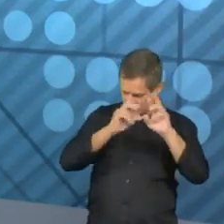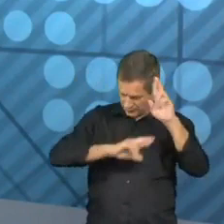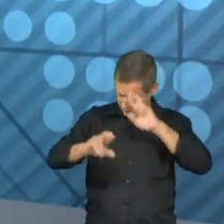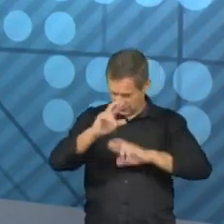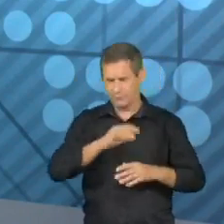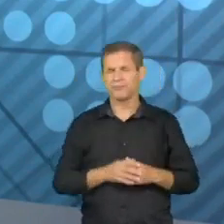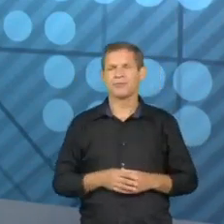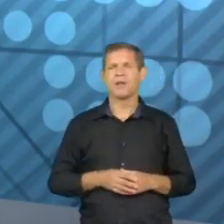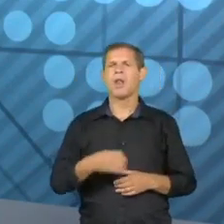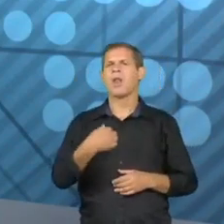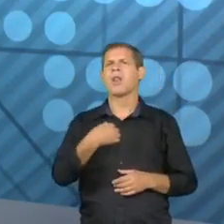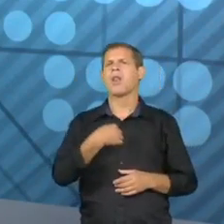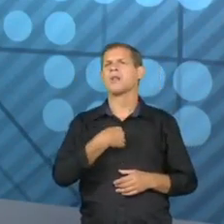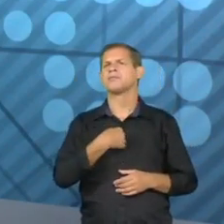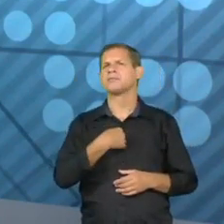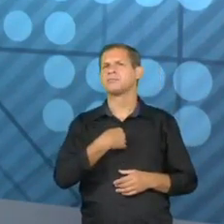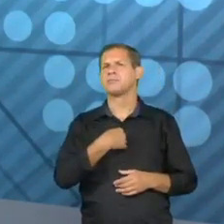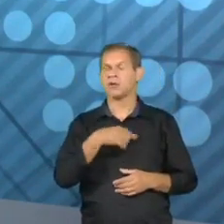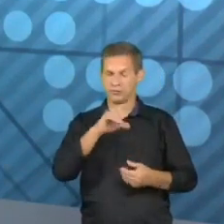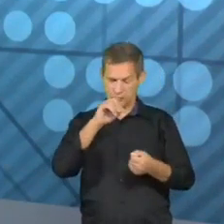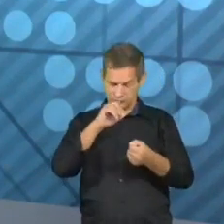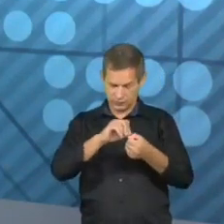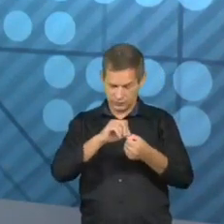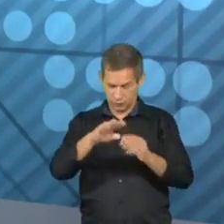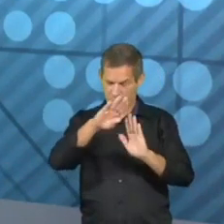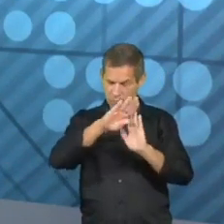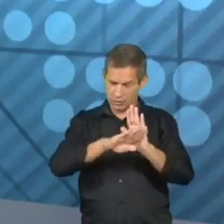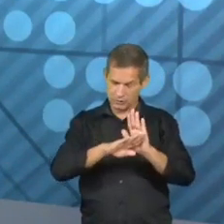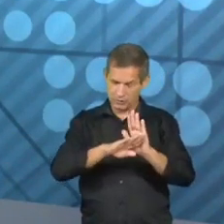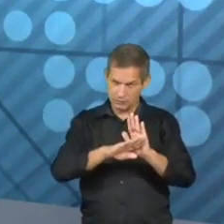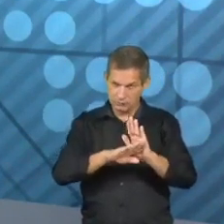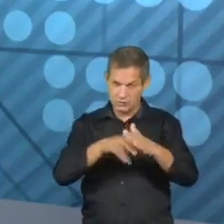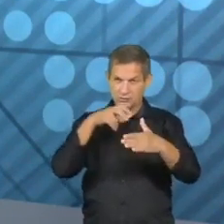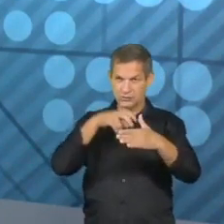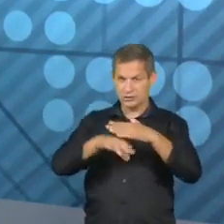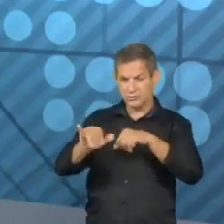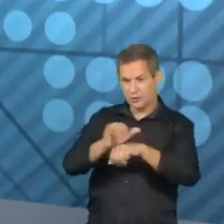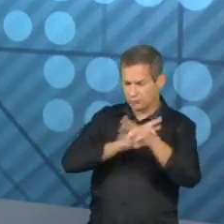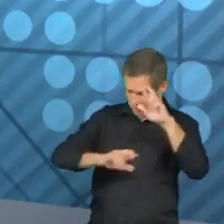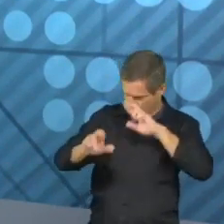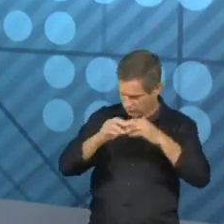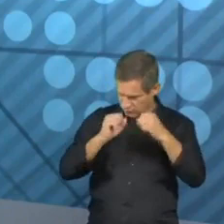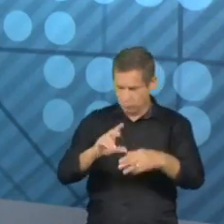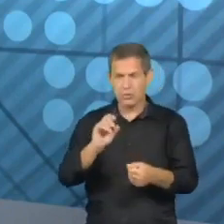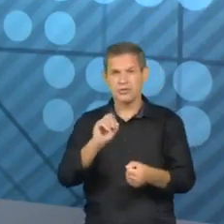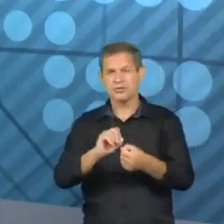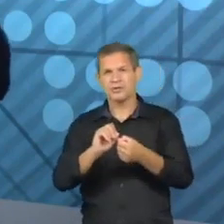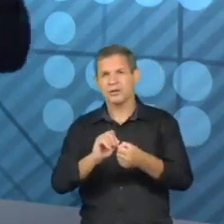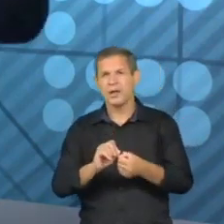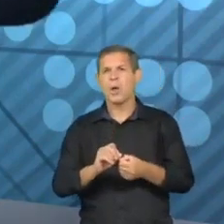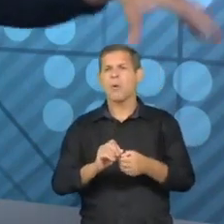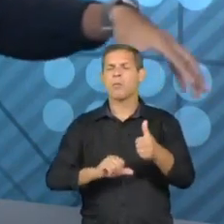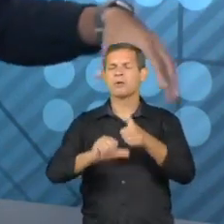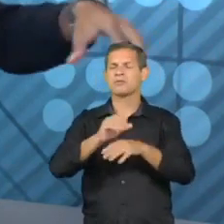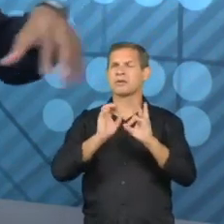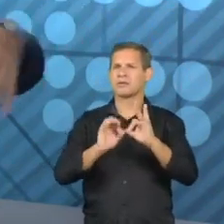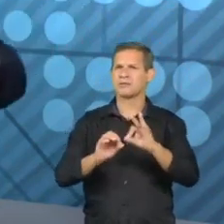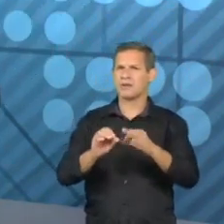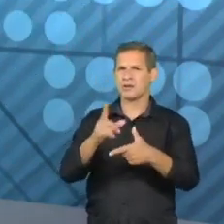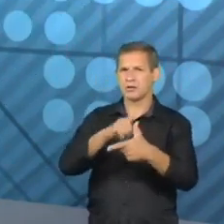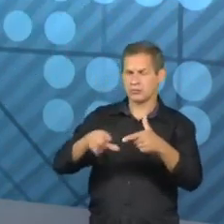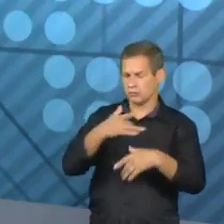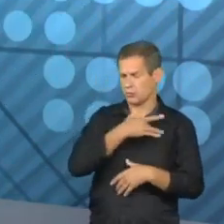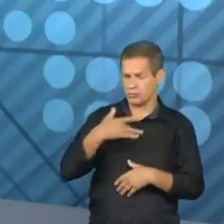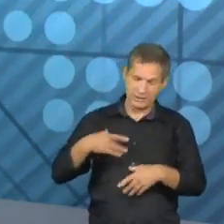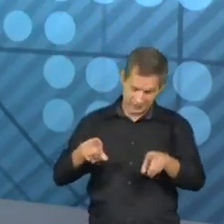análise eu realizar o planejamento de ações, verificar o que pode ser feito para mudar determinada situação de